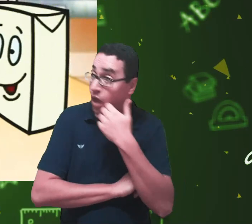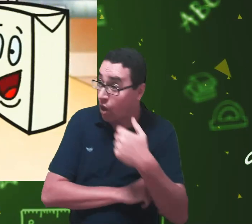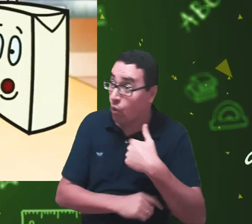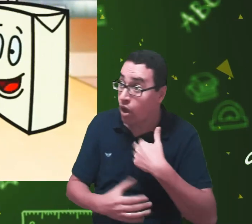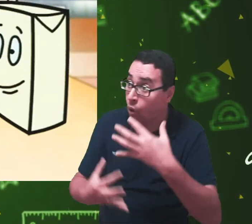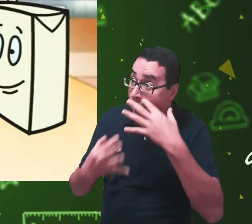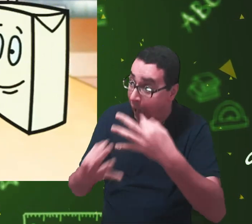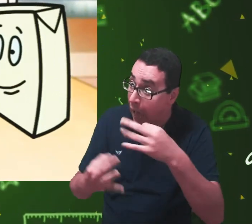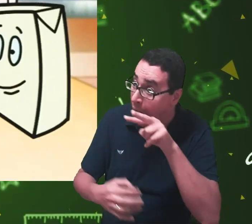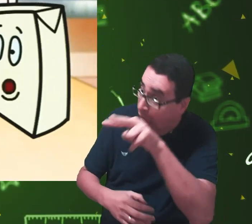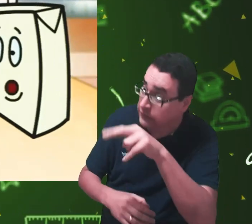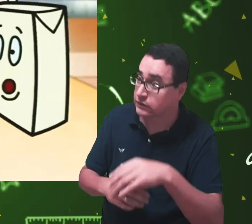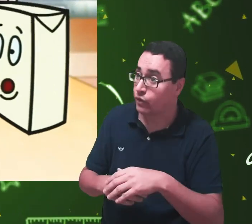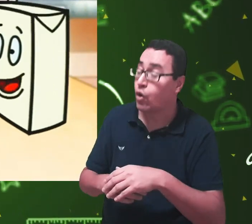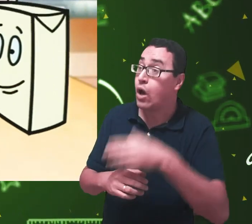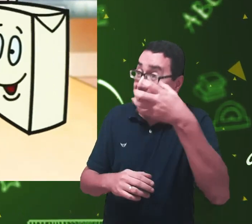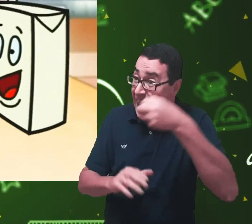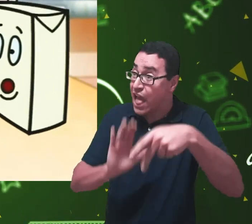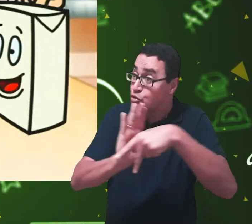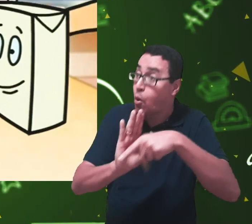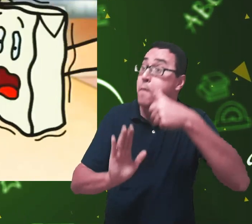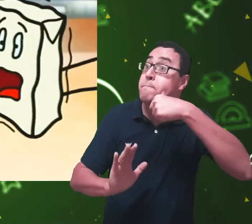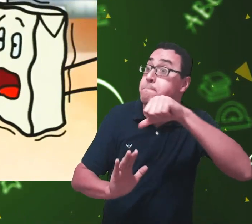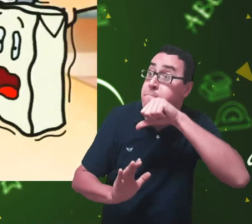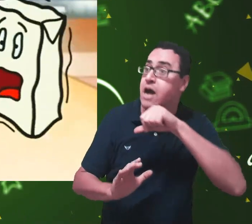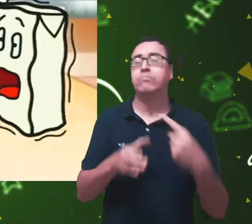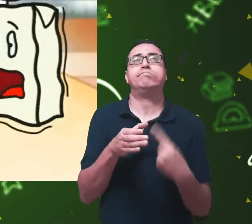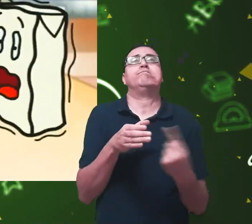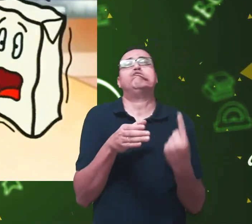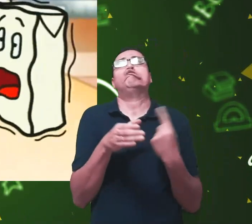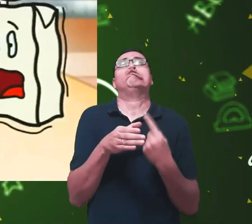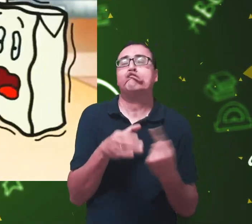Eu levo, Kika. O leite vem da mãe.